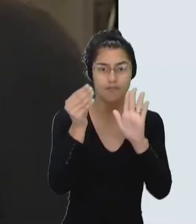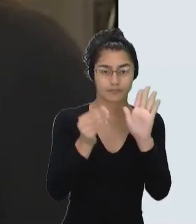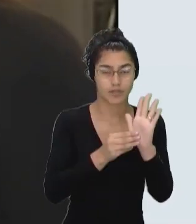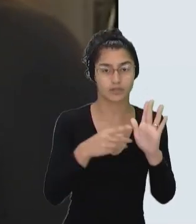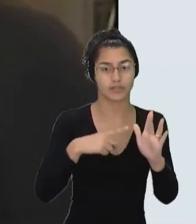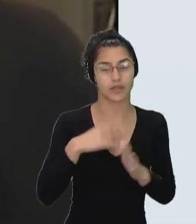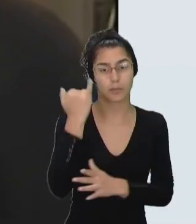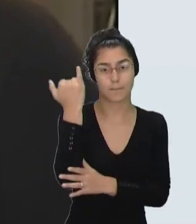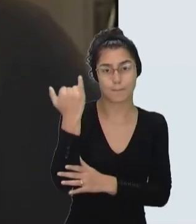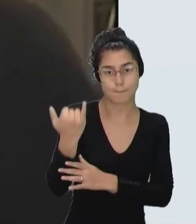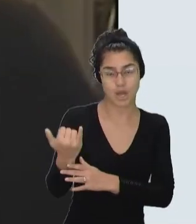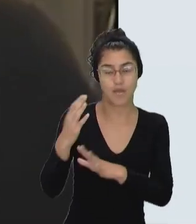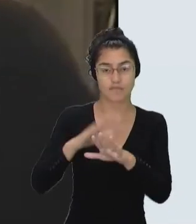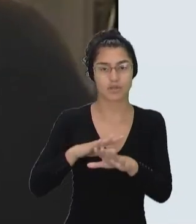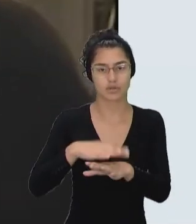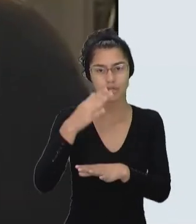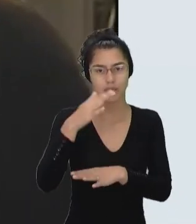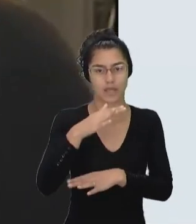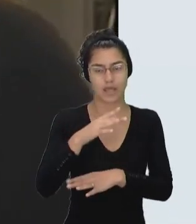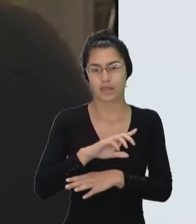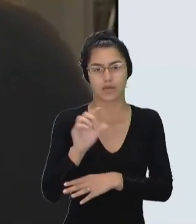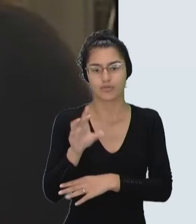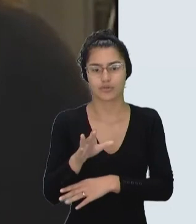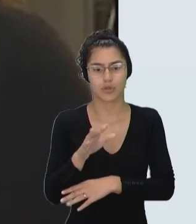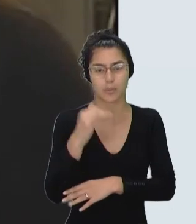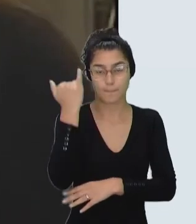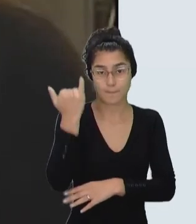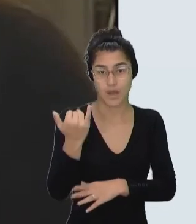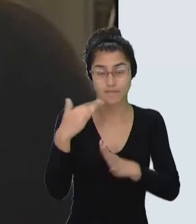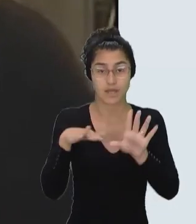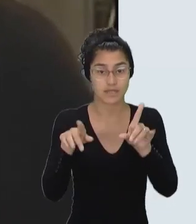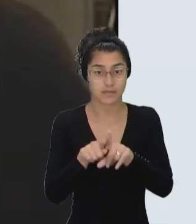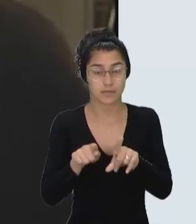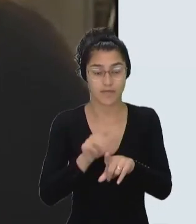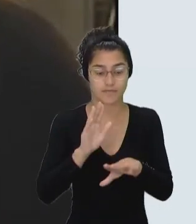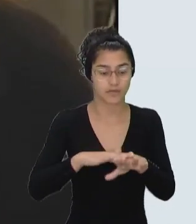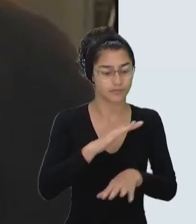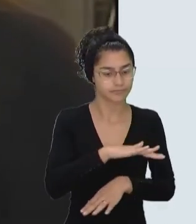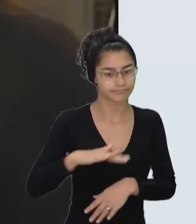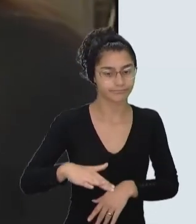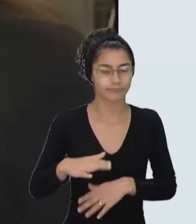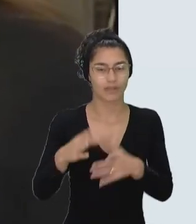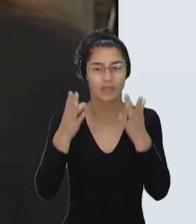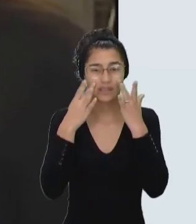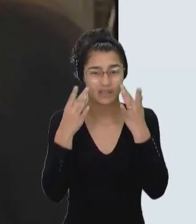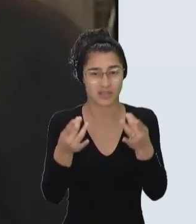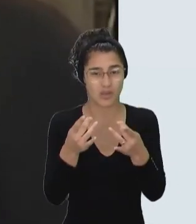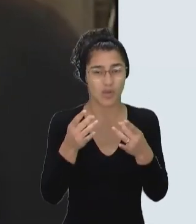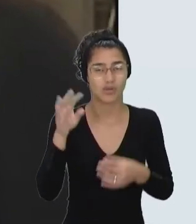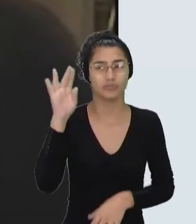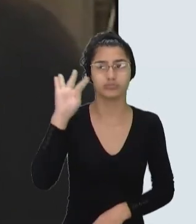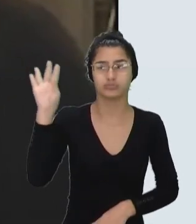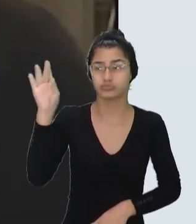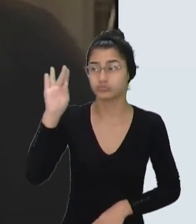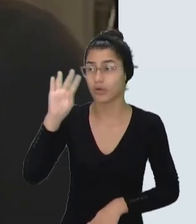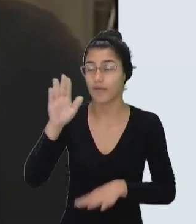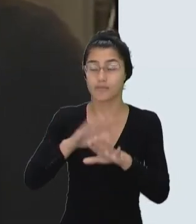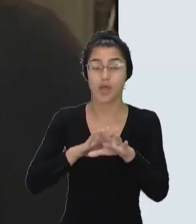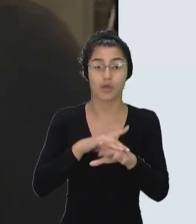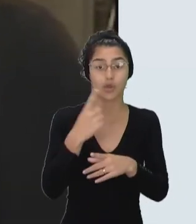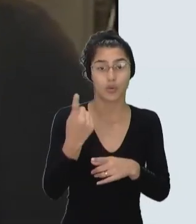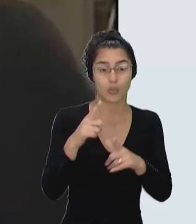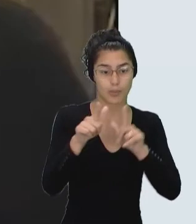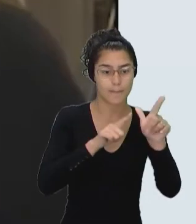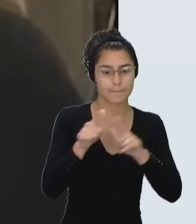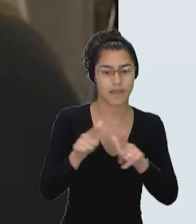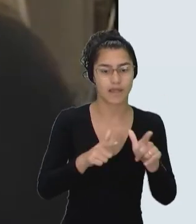causa anemia, faz com que a criança, não só causa anemia, mas também faz com que a criança preste menos atenção na escola, faz com que um